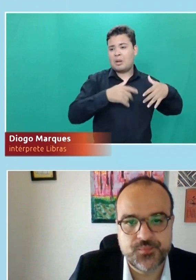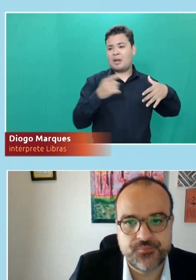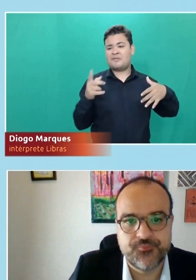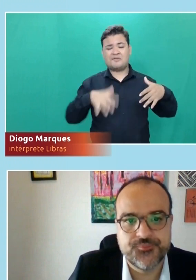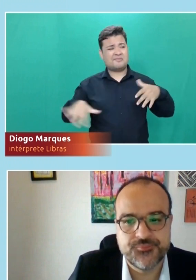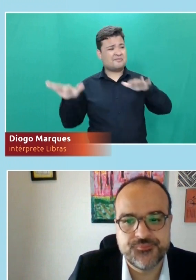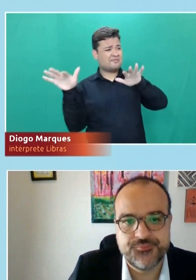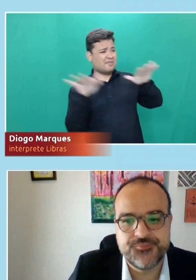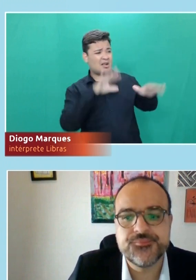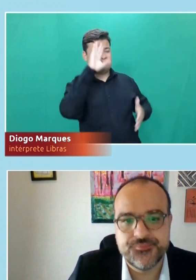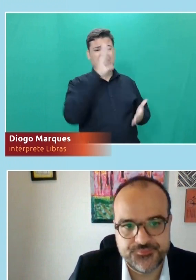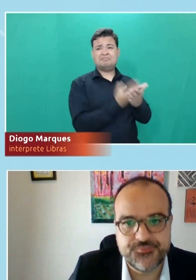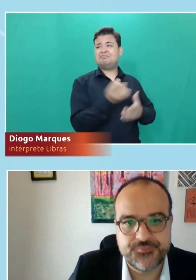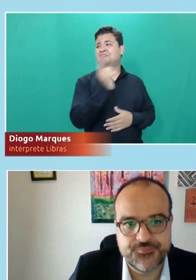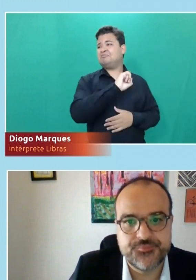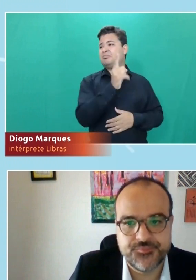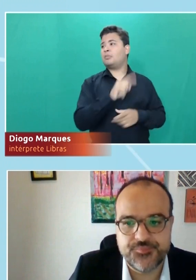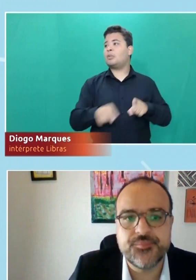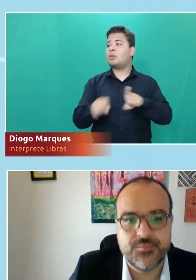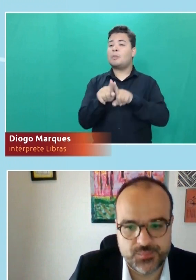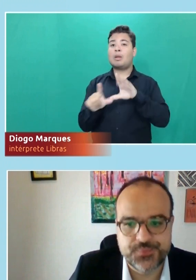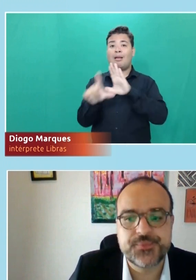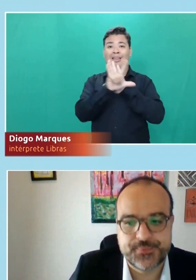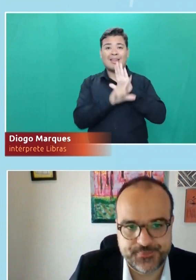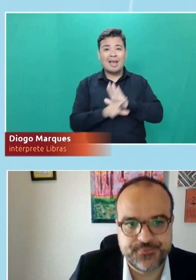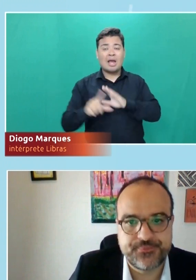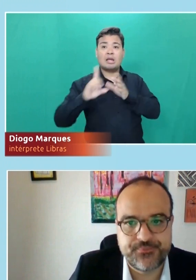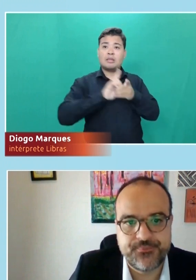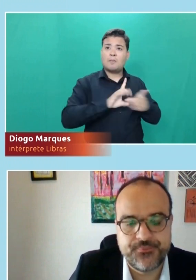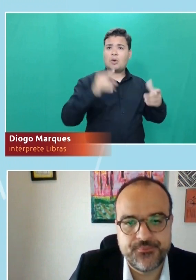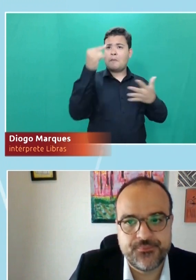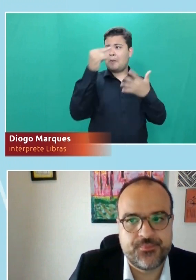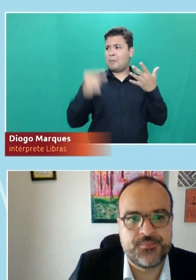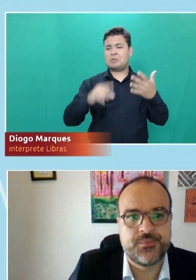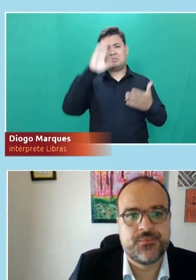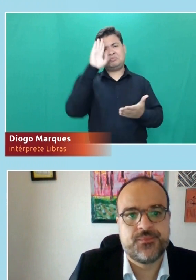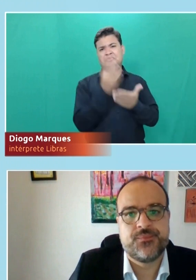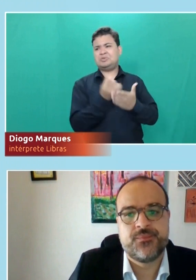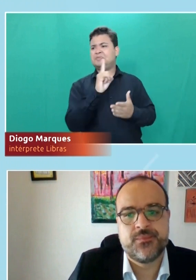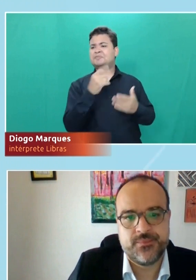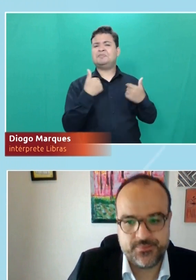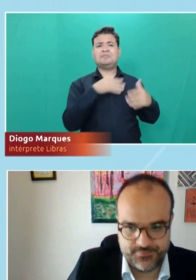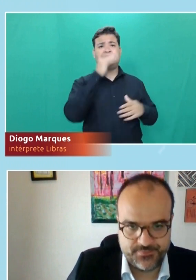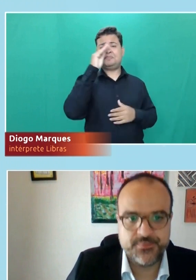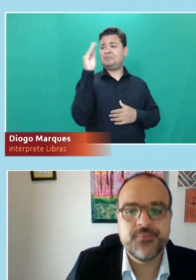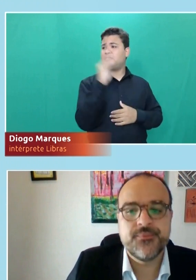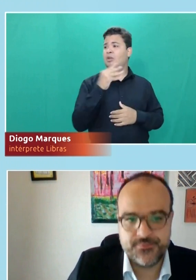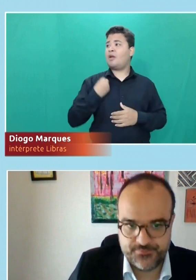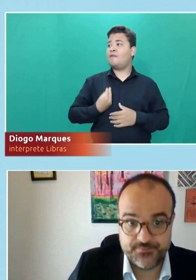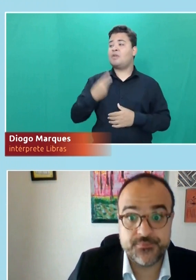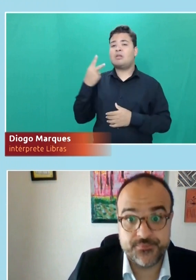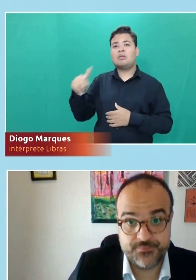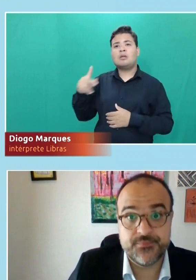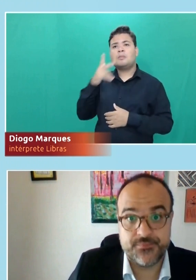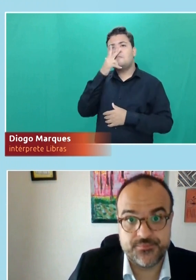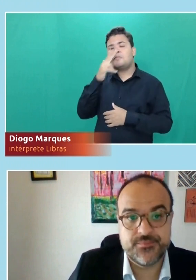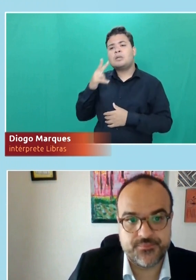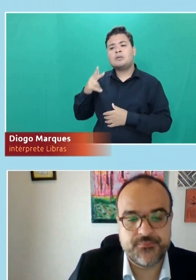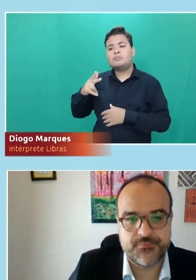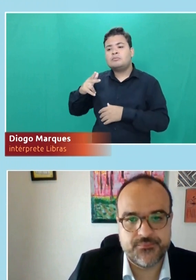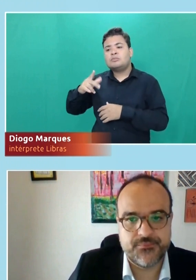até mesmo na legislação, né, nas instituições da democracia, e começam a viver dentro de uma bolha que é alimentada